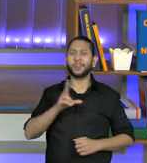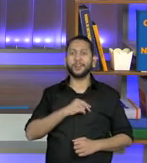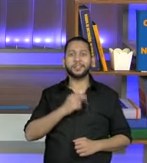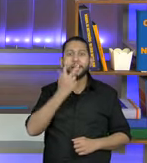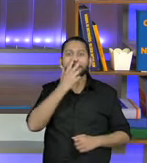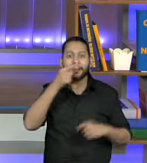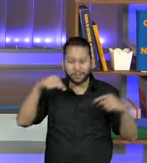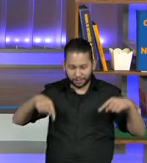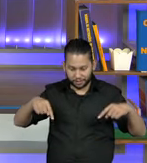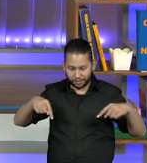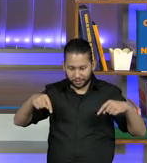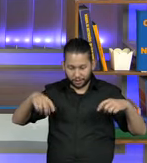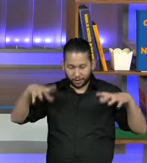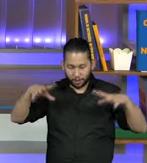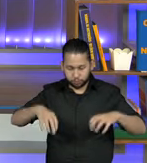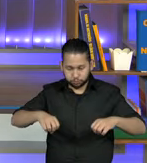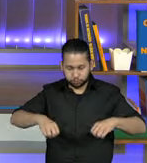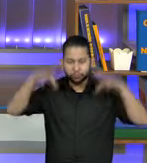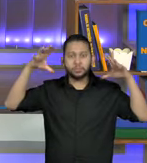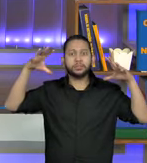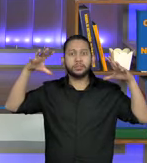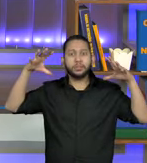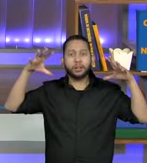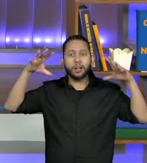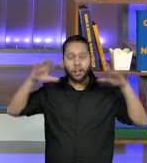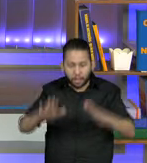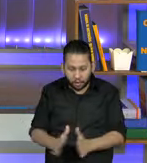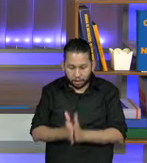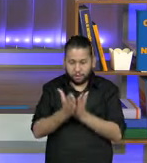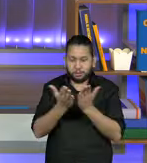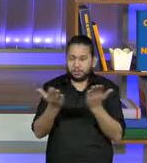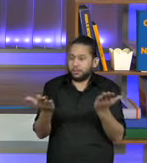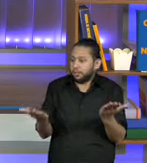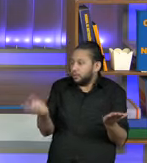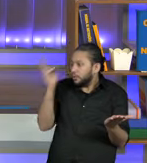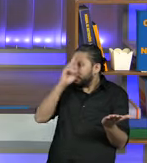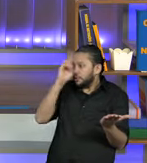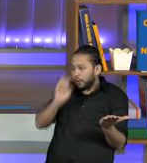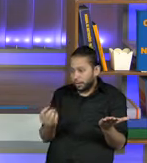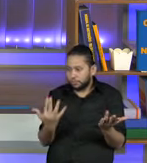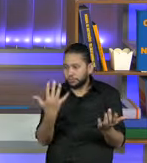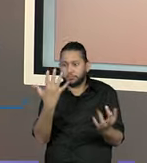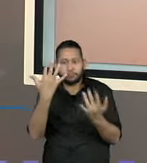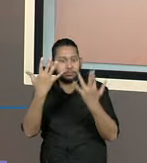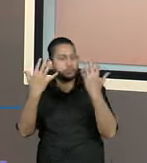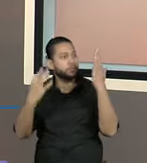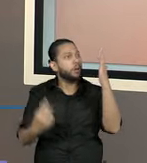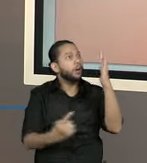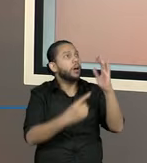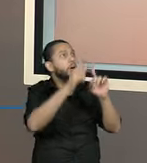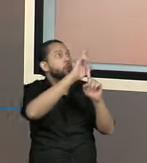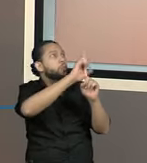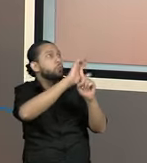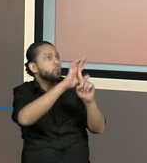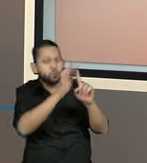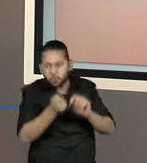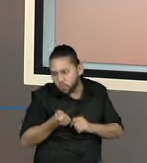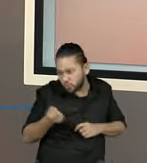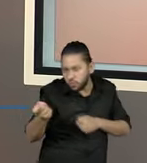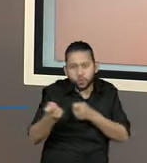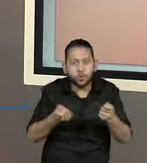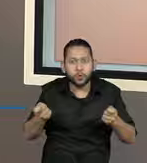transportado para o livro de Dom Quixote e Sancho Panza? Nossa, foi